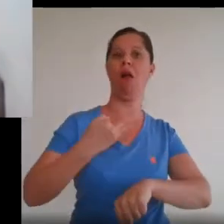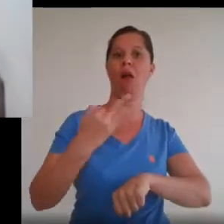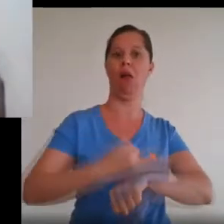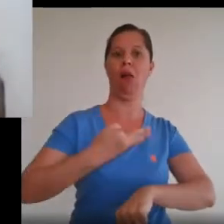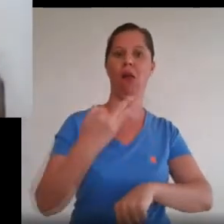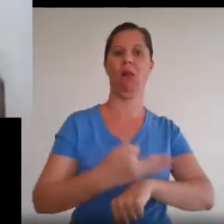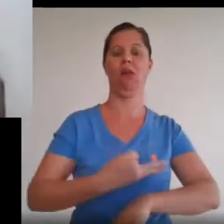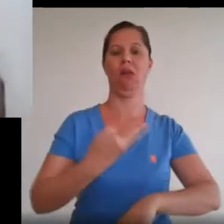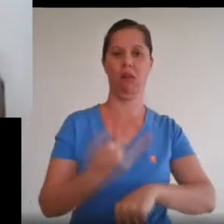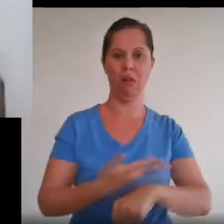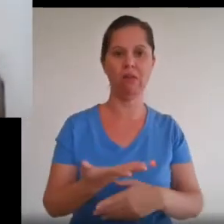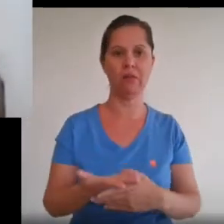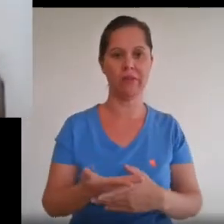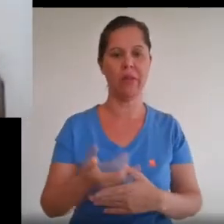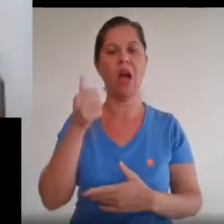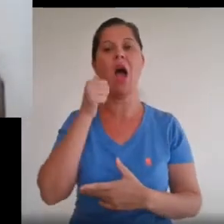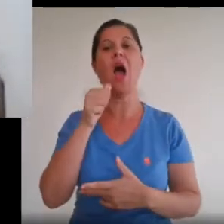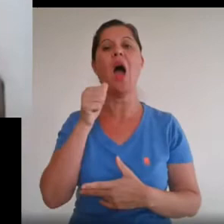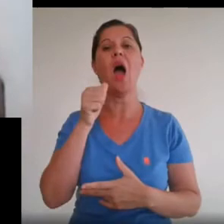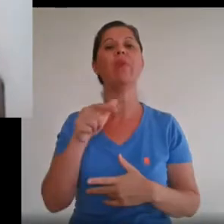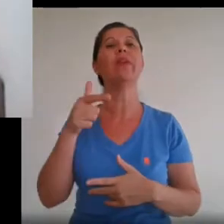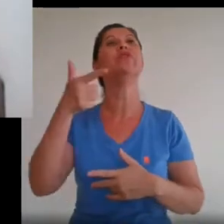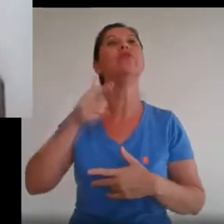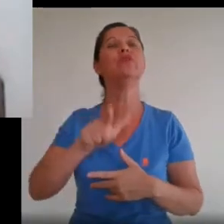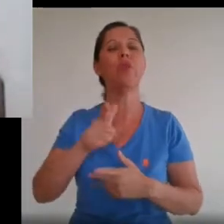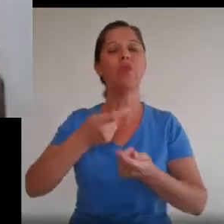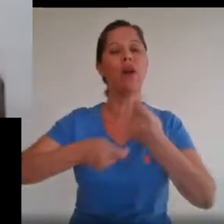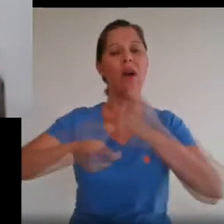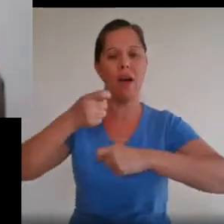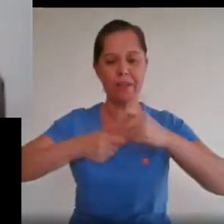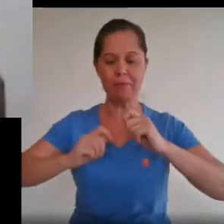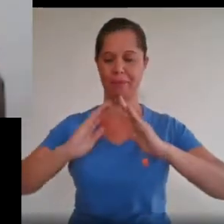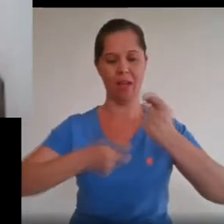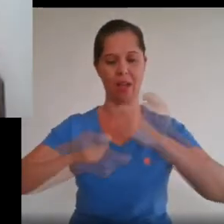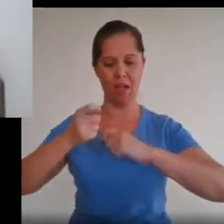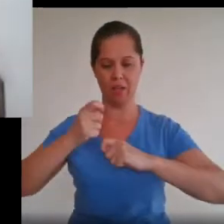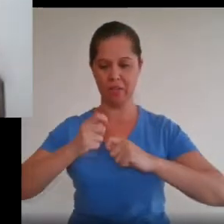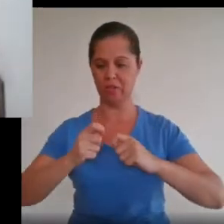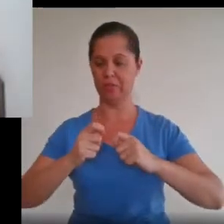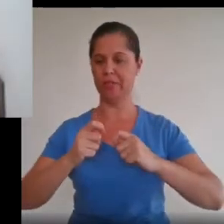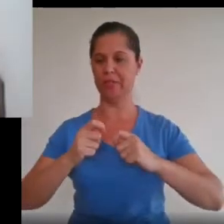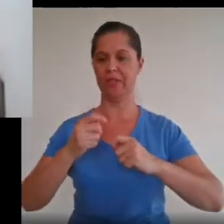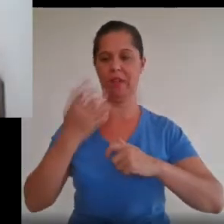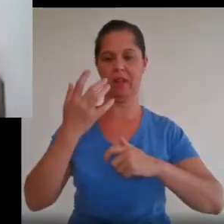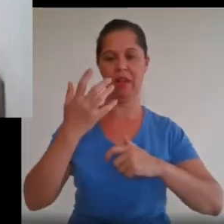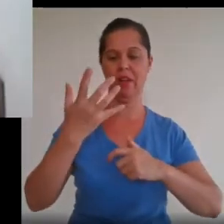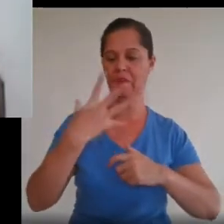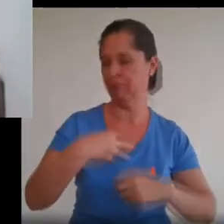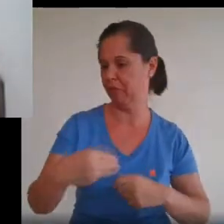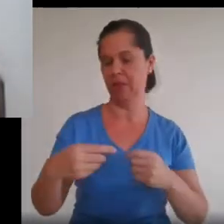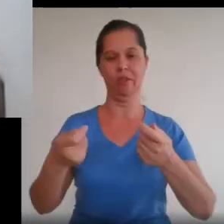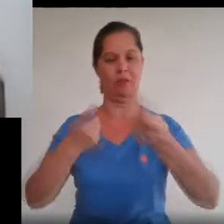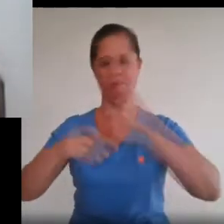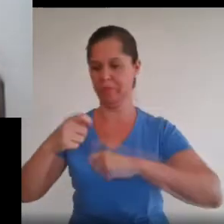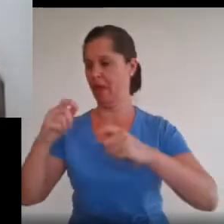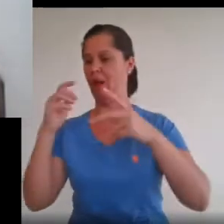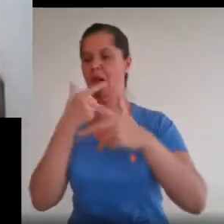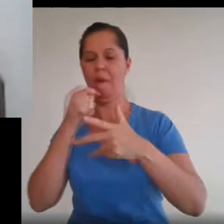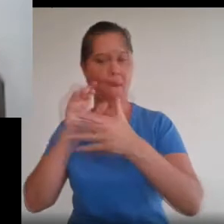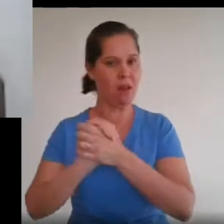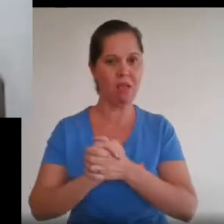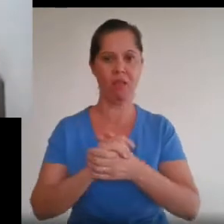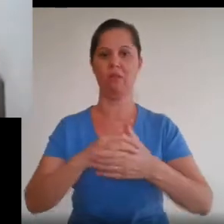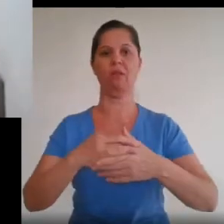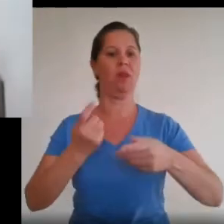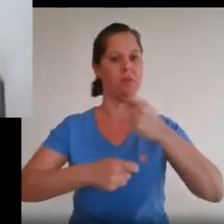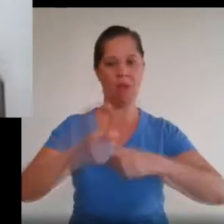As mulheres continuam sendo as que têm que administrar o lar. Com todas essas questões de mulheres que a gente já